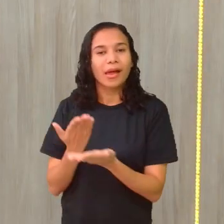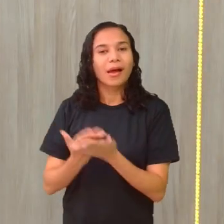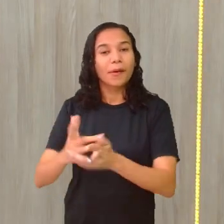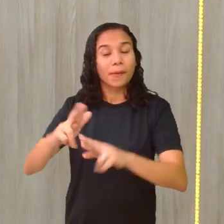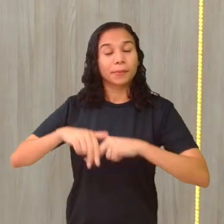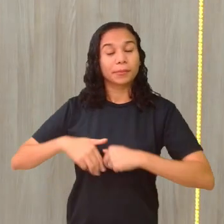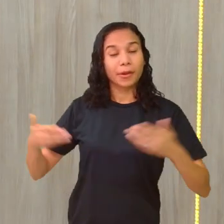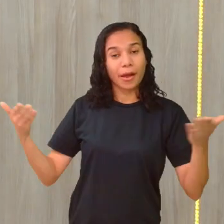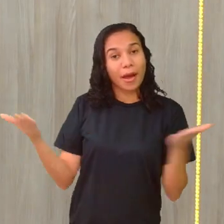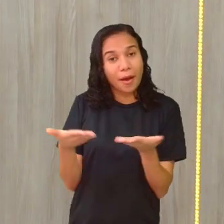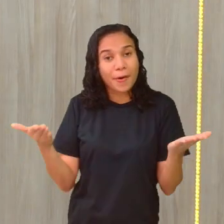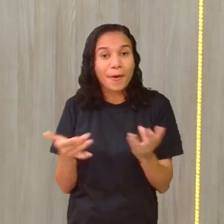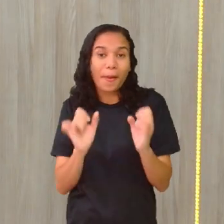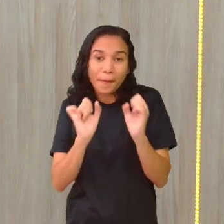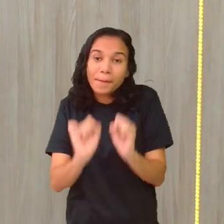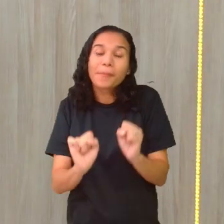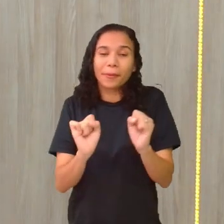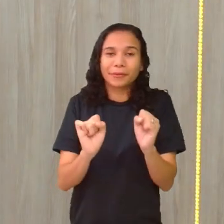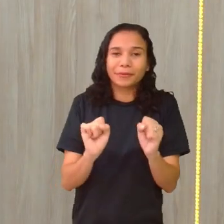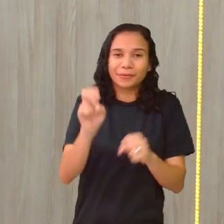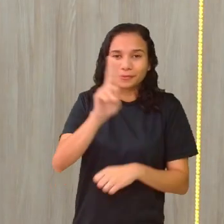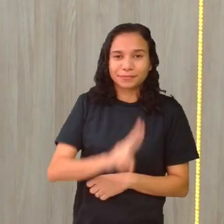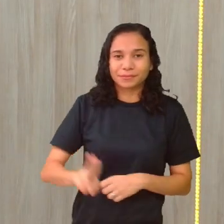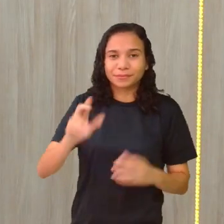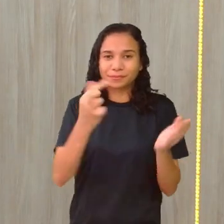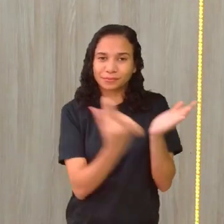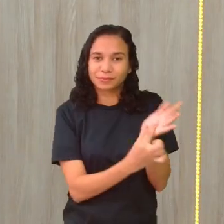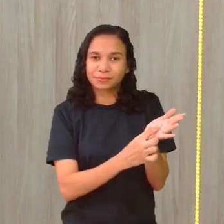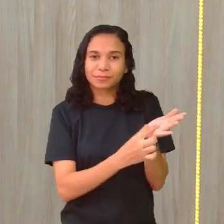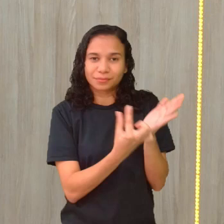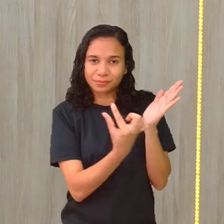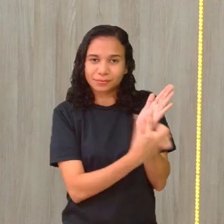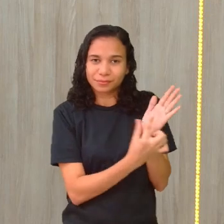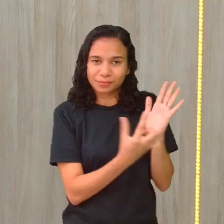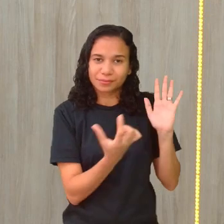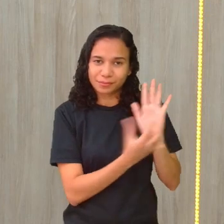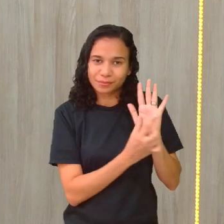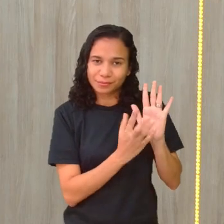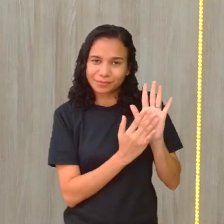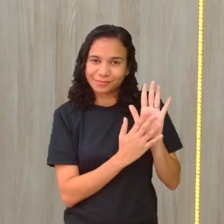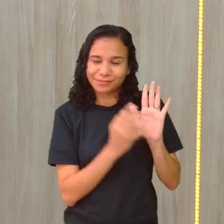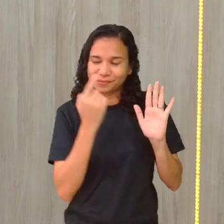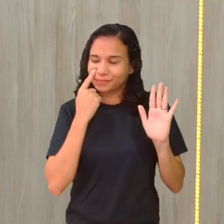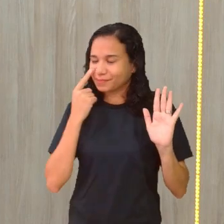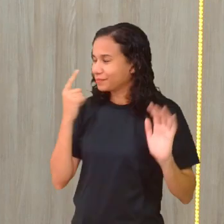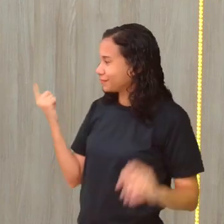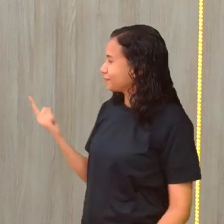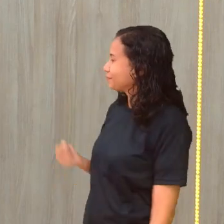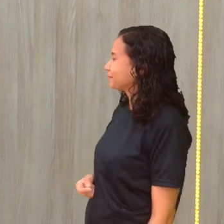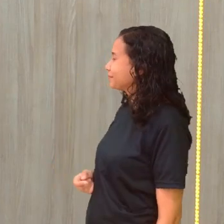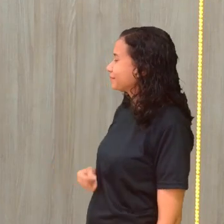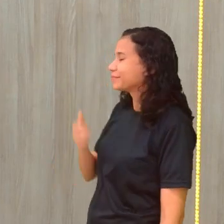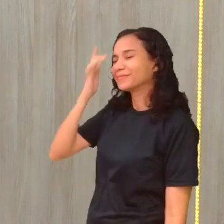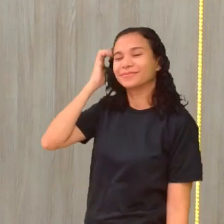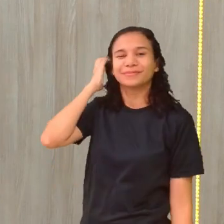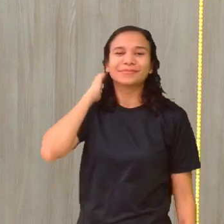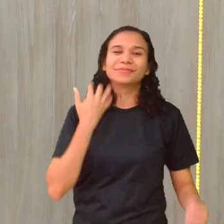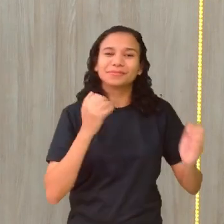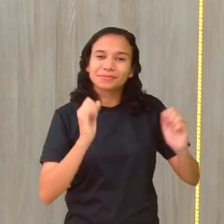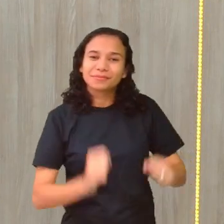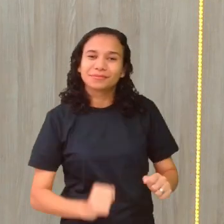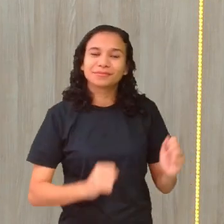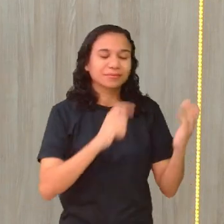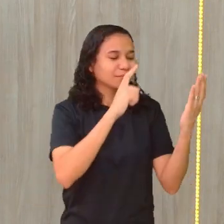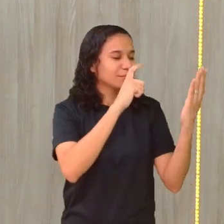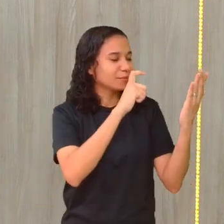neste exato momento, vocês podem, através desse QR Code aqui que o Cleitinho já colocou na tela, baixar o